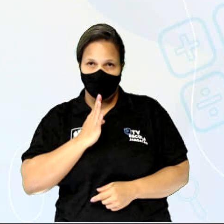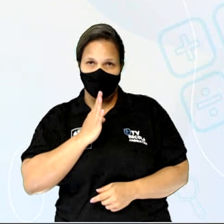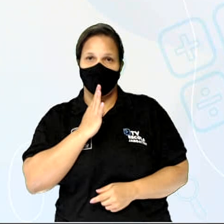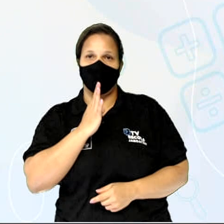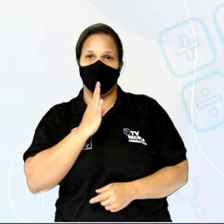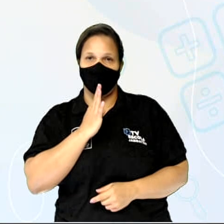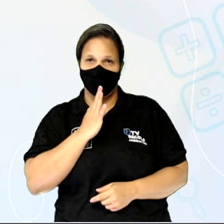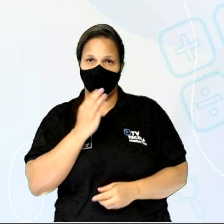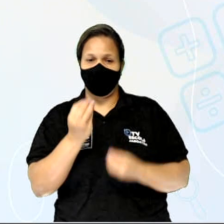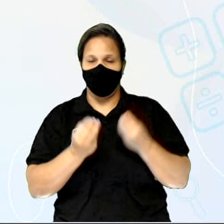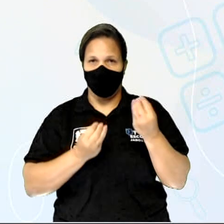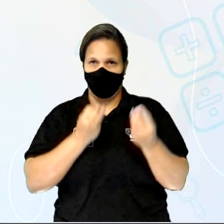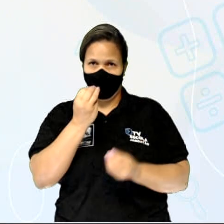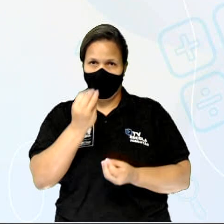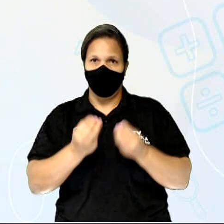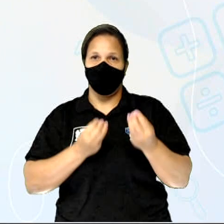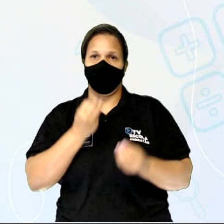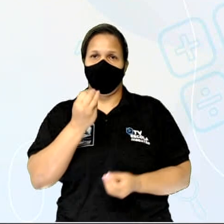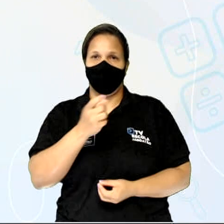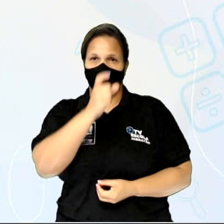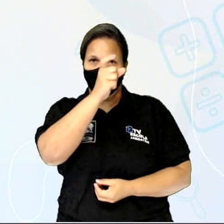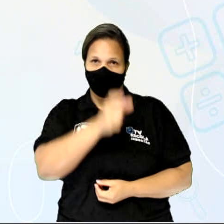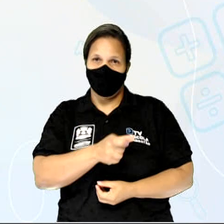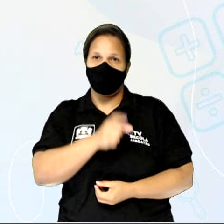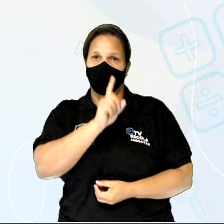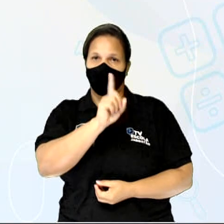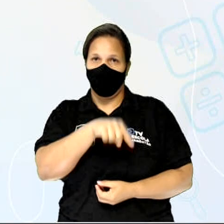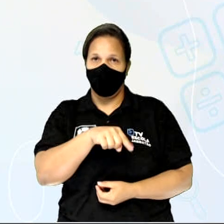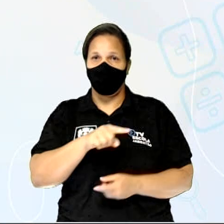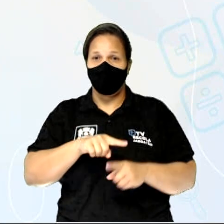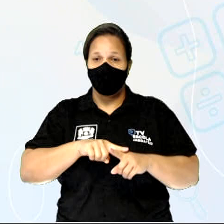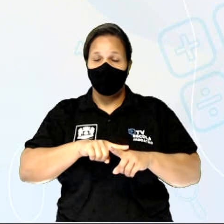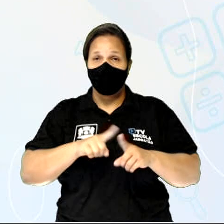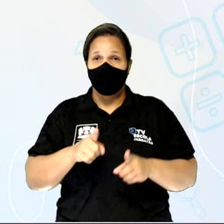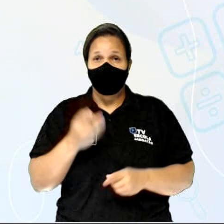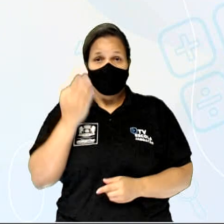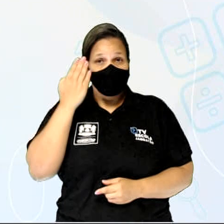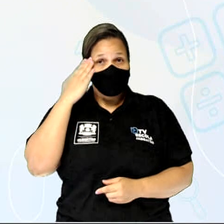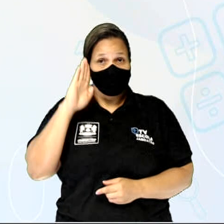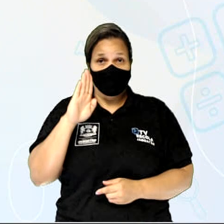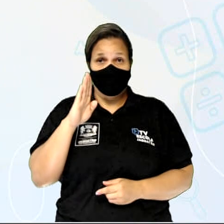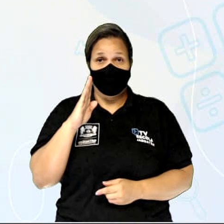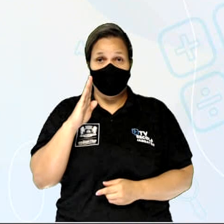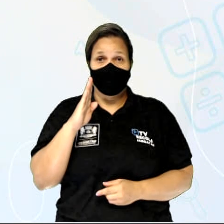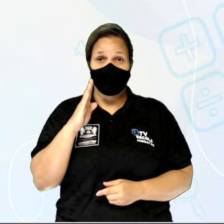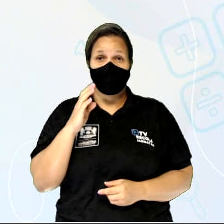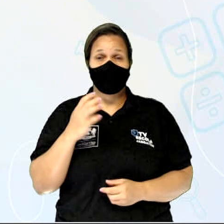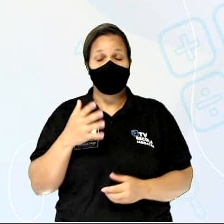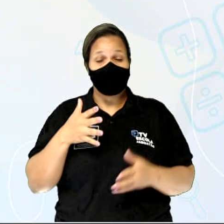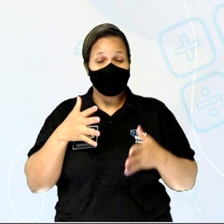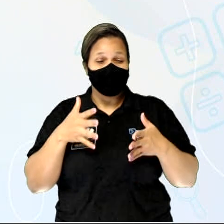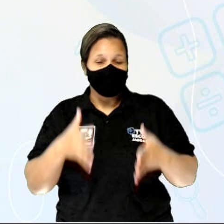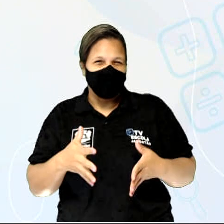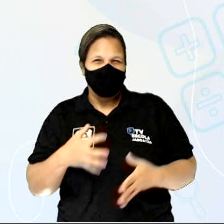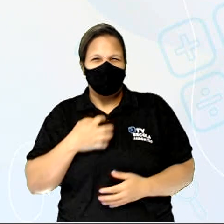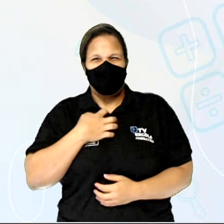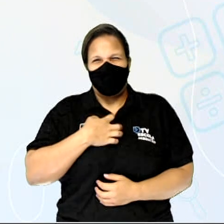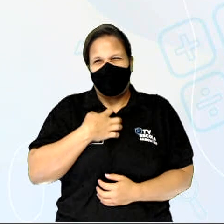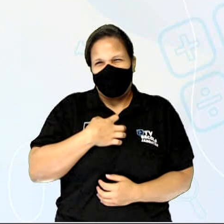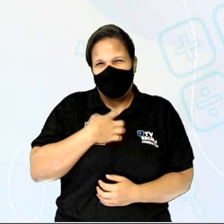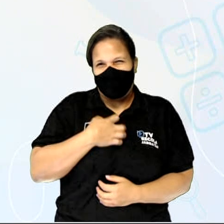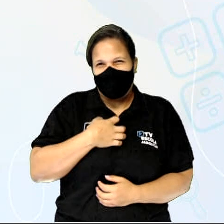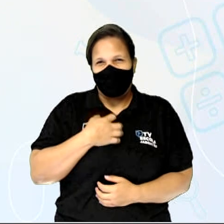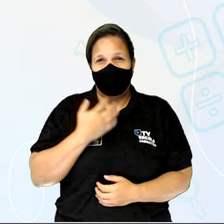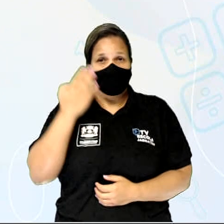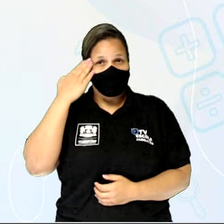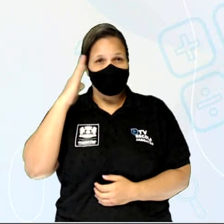né? Eu não sei se ele ficou chateado, mas if he is upset with me, he